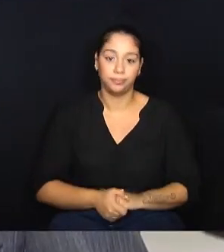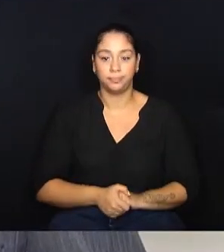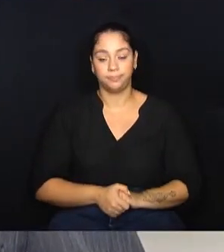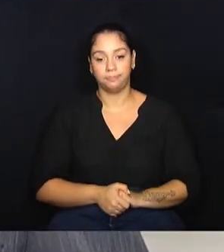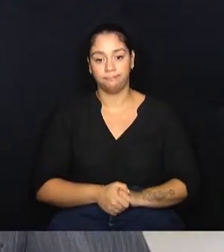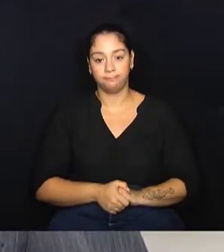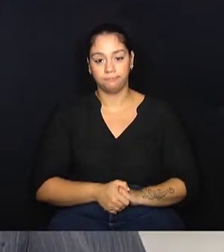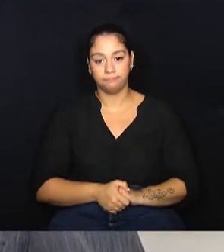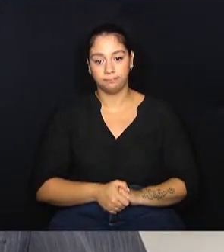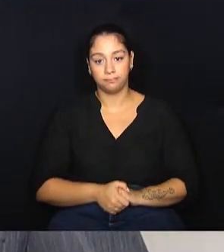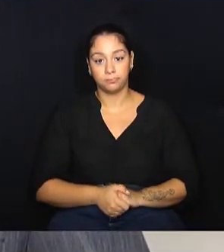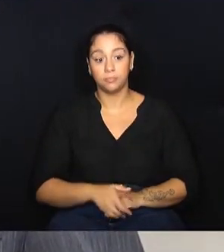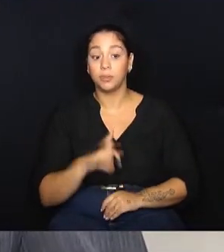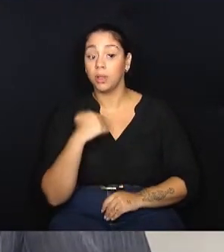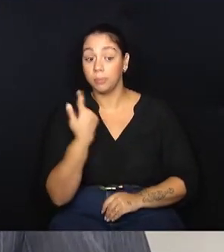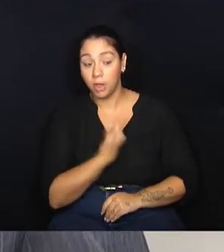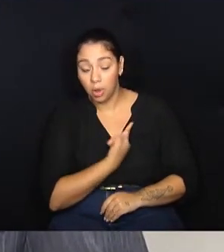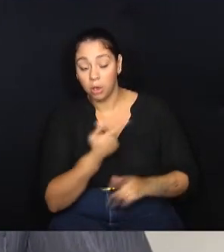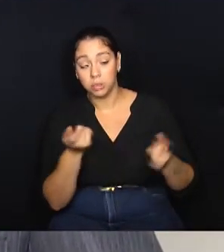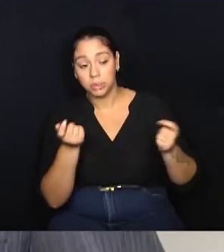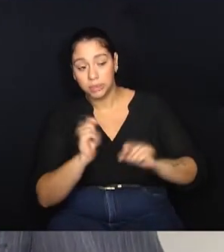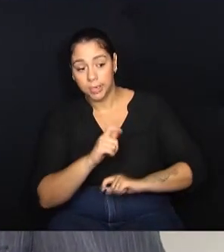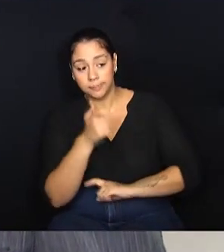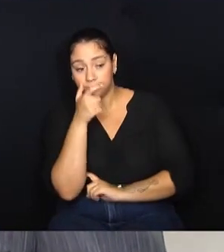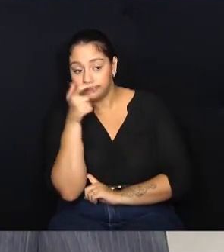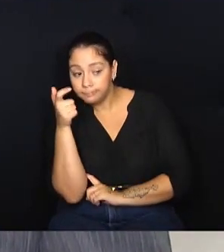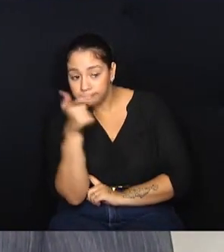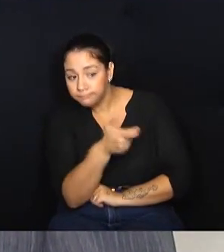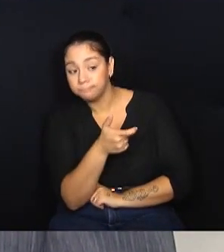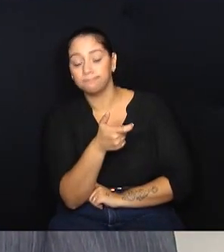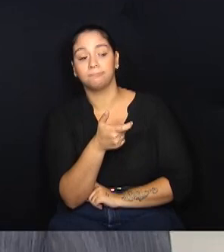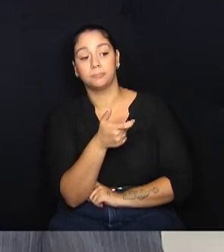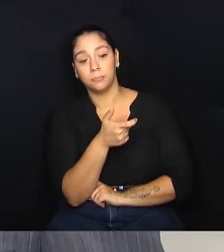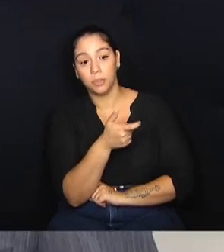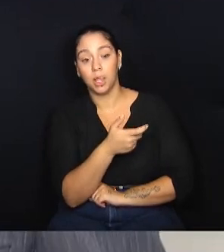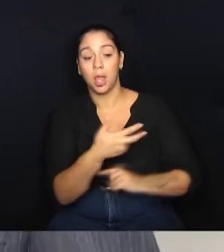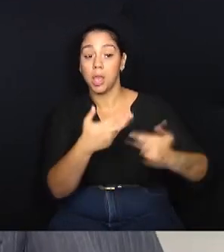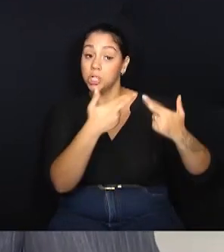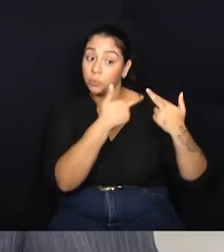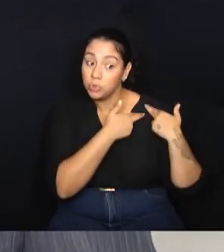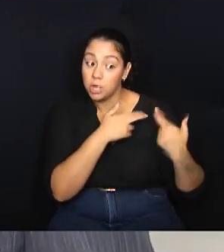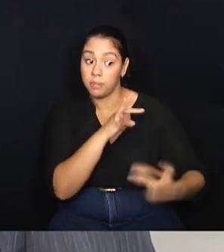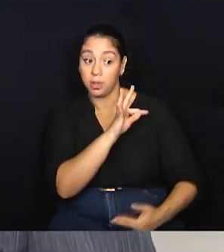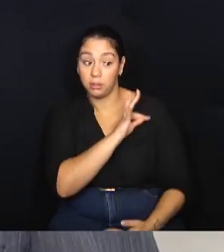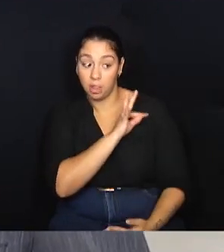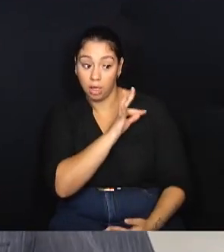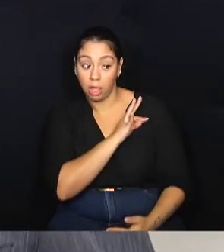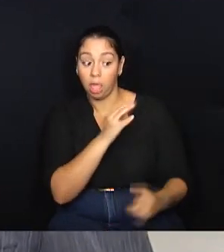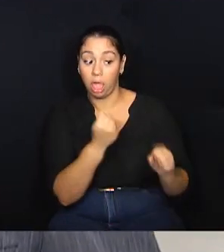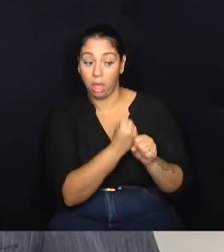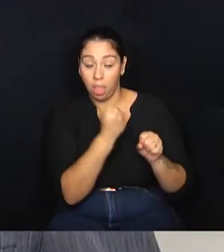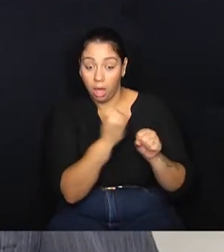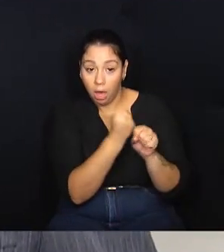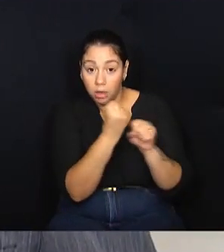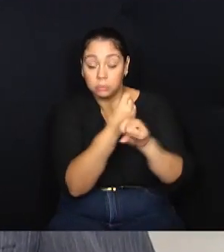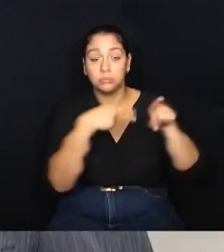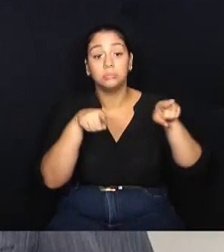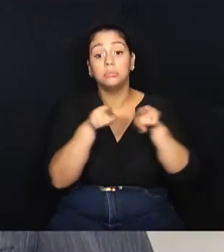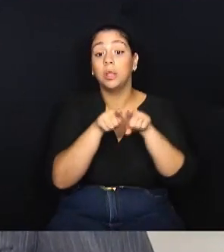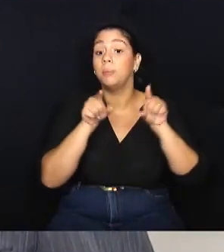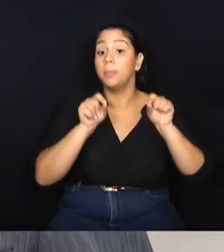Para que nós pudéssemos observar a responsabilidade técnica pelas obras e também